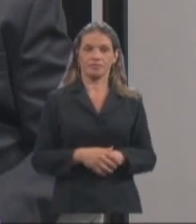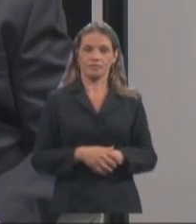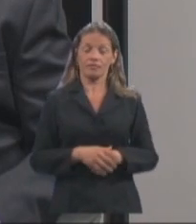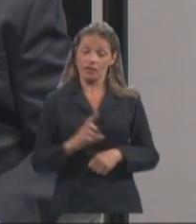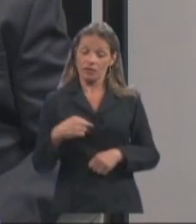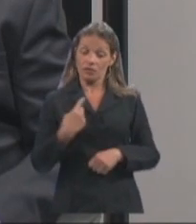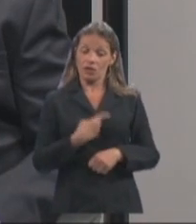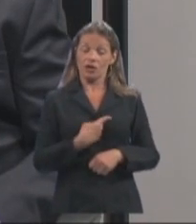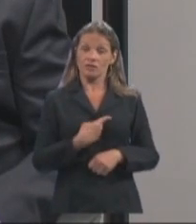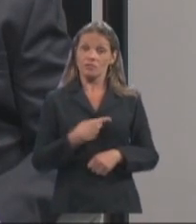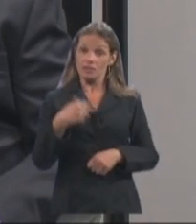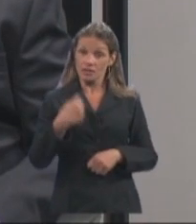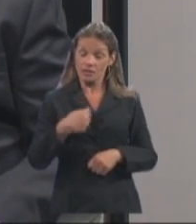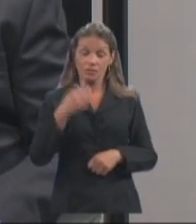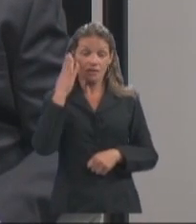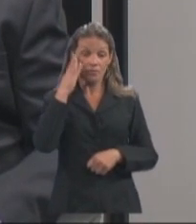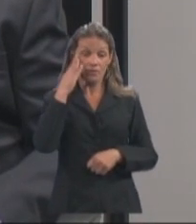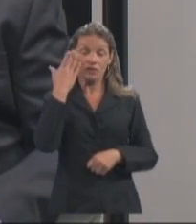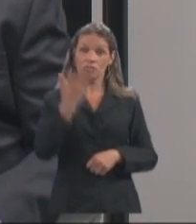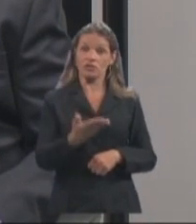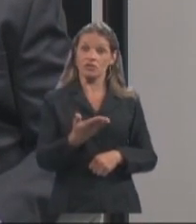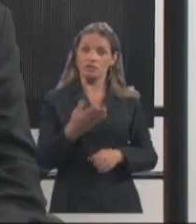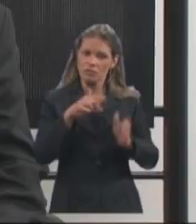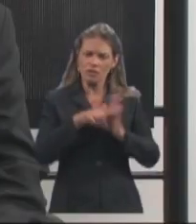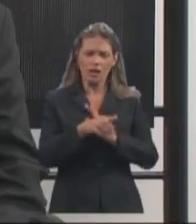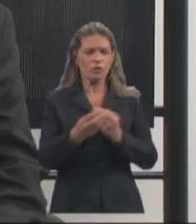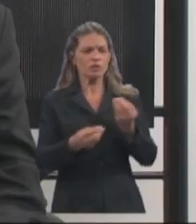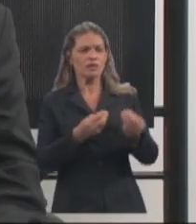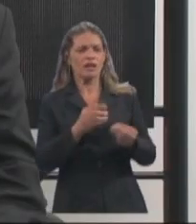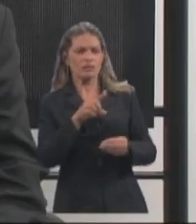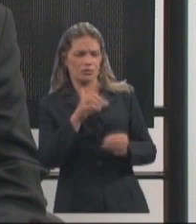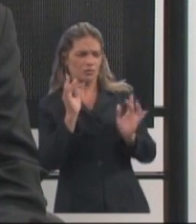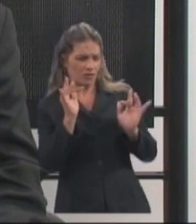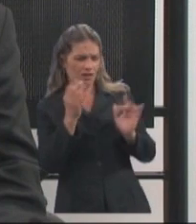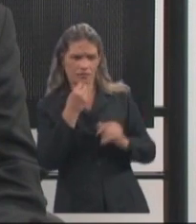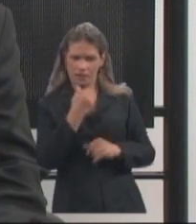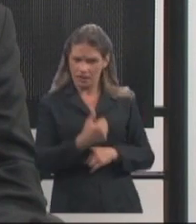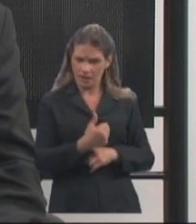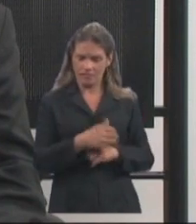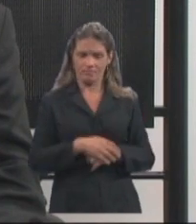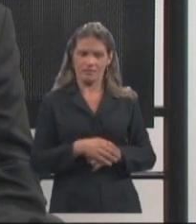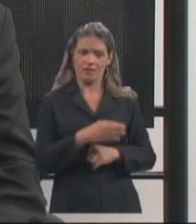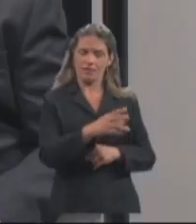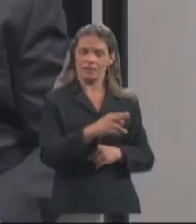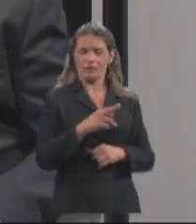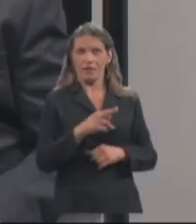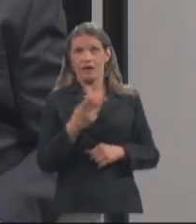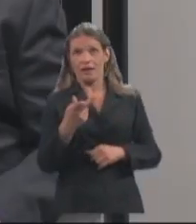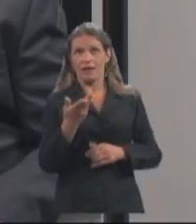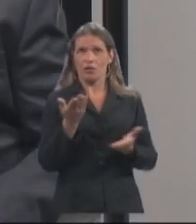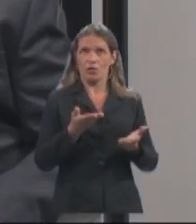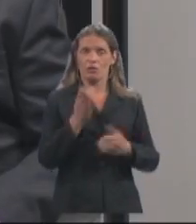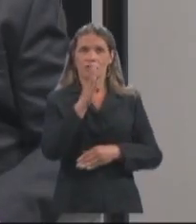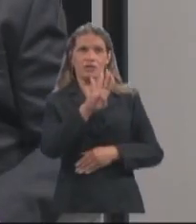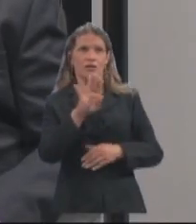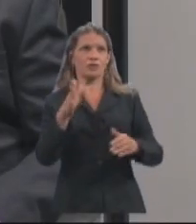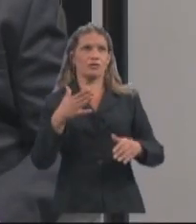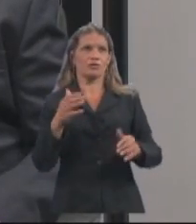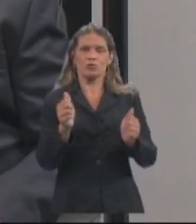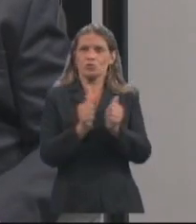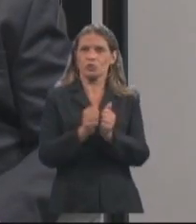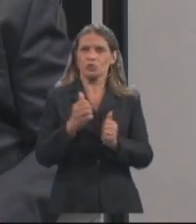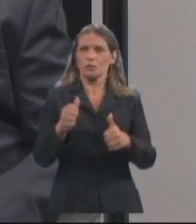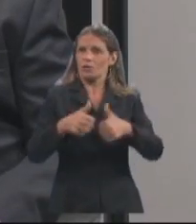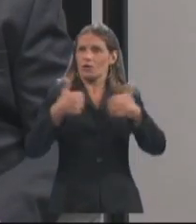daquela melancolia e nós temos que nos dar conta disso ver como é que tu tá Como é que tu tá Tua namoradinha pois é agora me traiu tá com meu